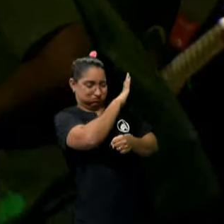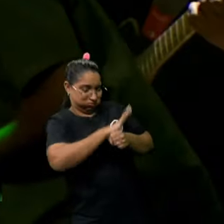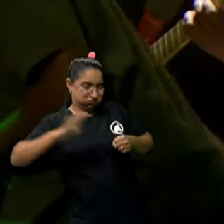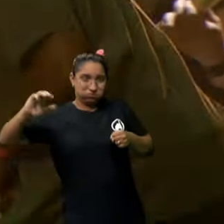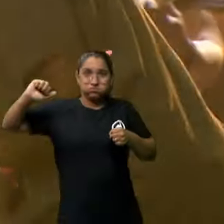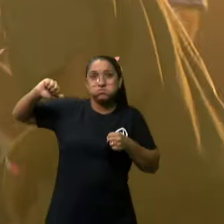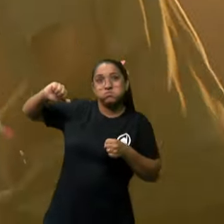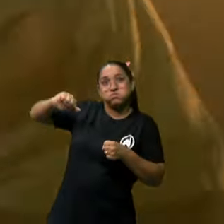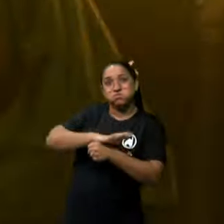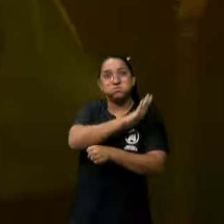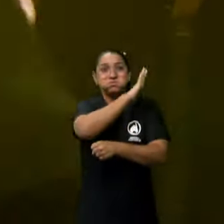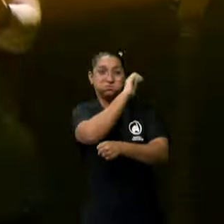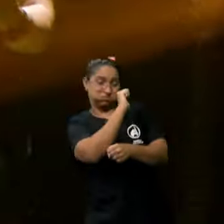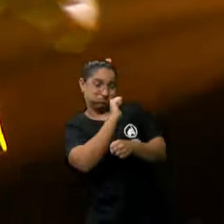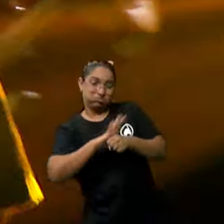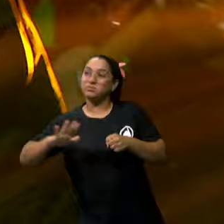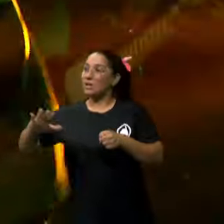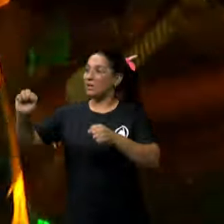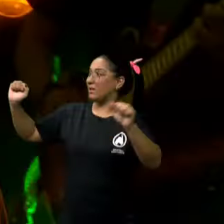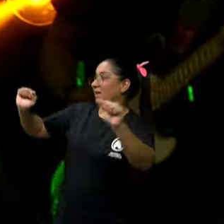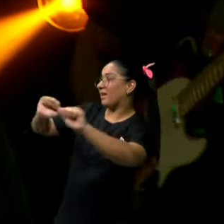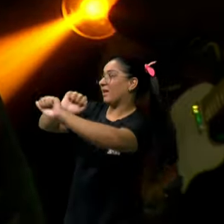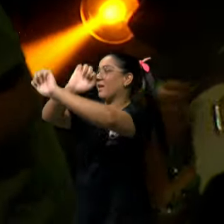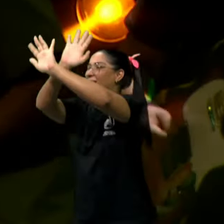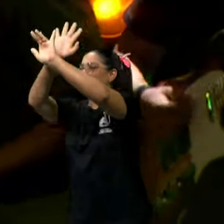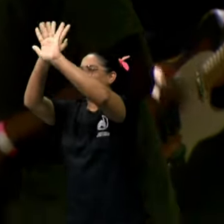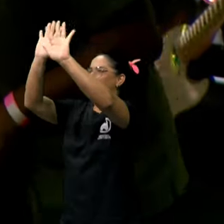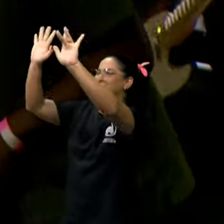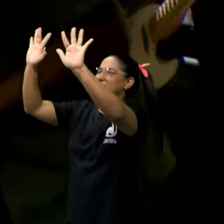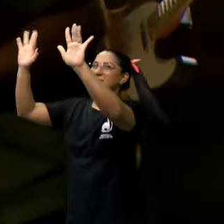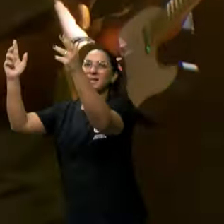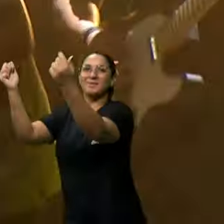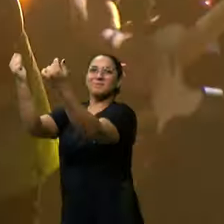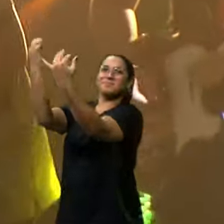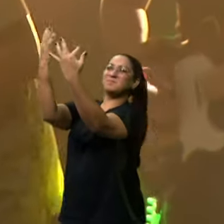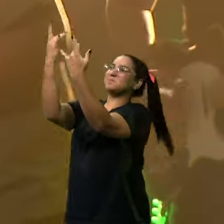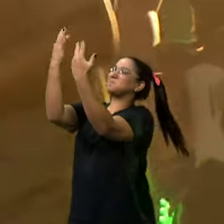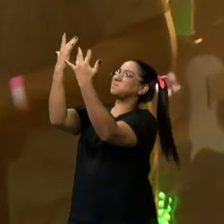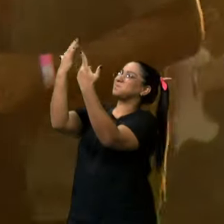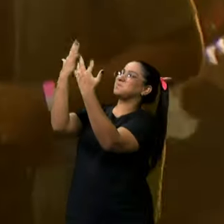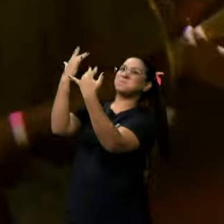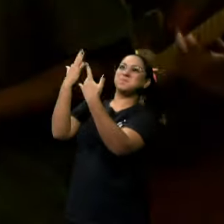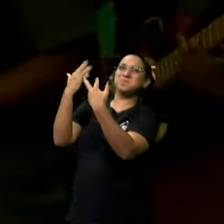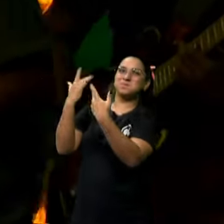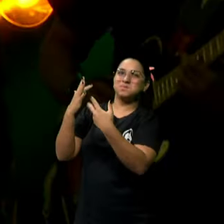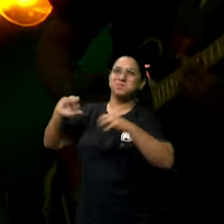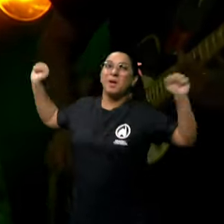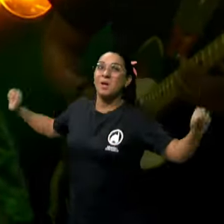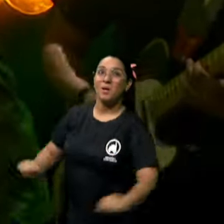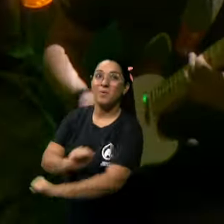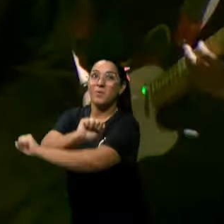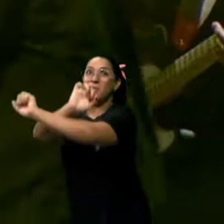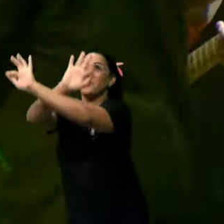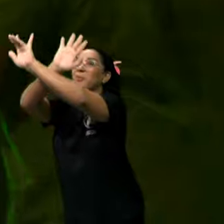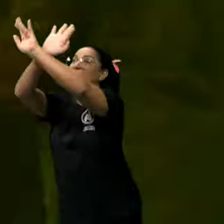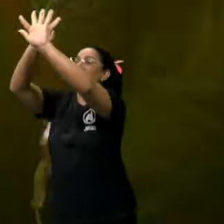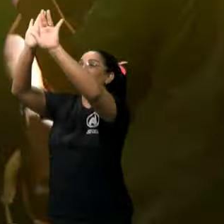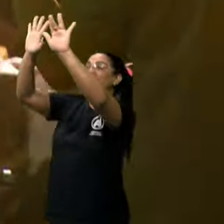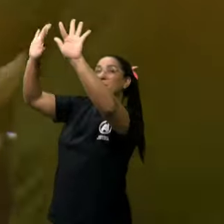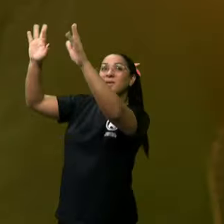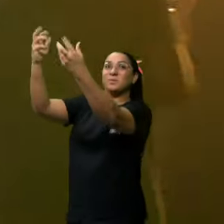até transportar Derrama sua glória Derrama